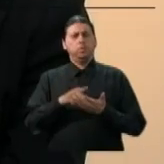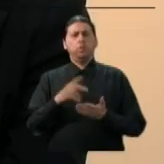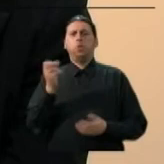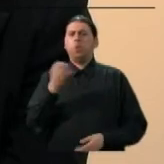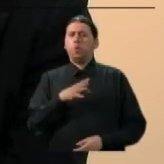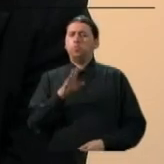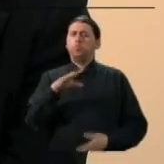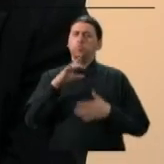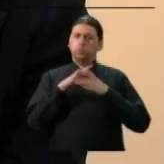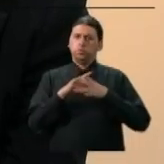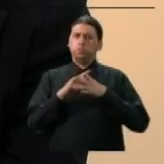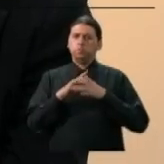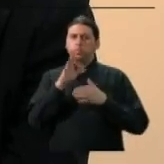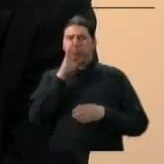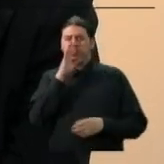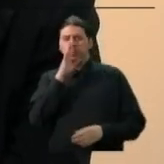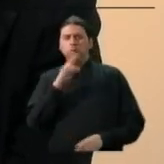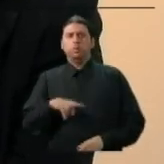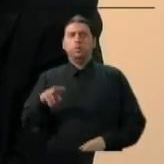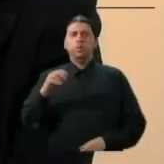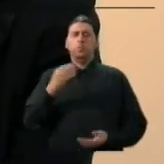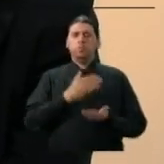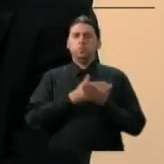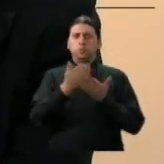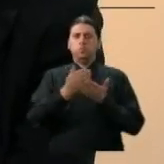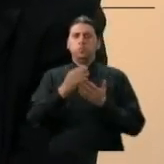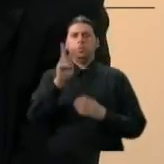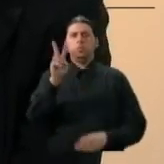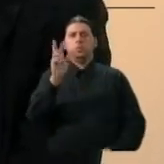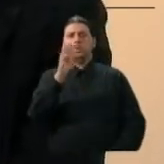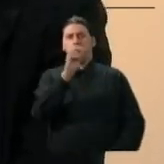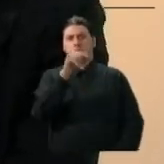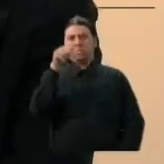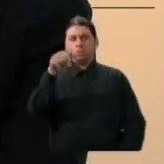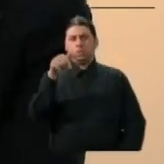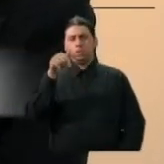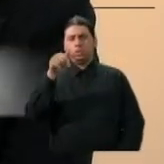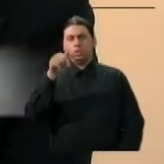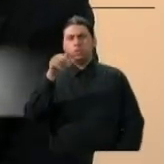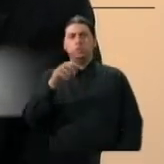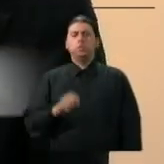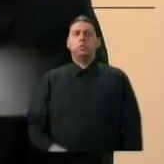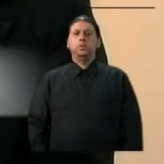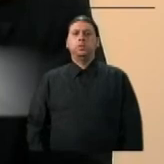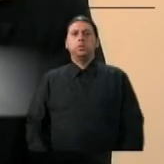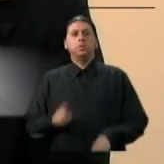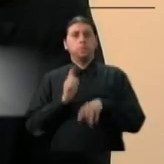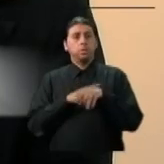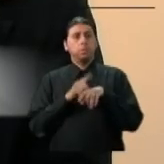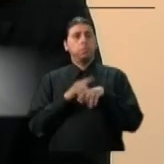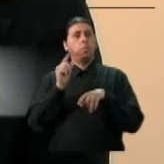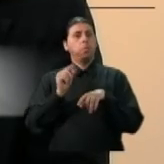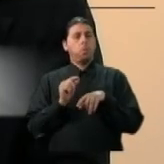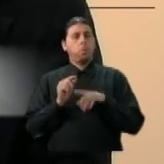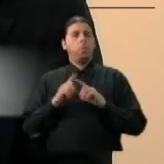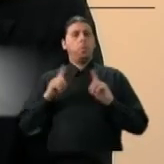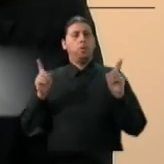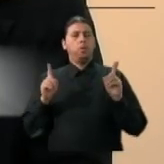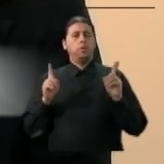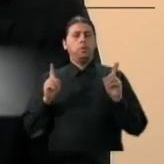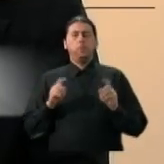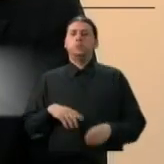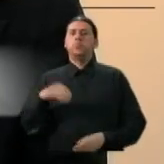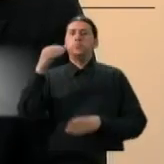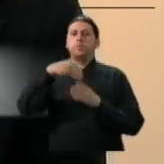porque ela começou para uso em 2007, então não é tão pouco tempo assim. Mas, assim, dentro